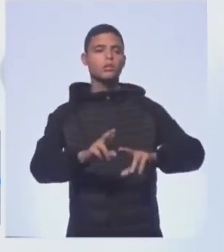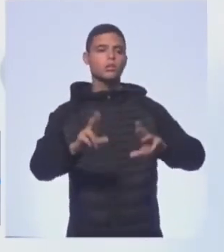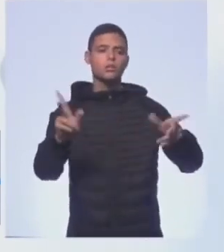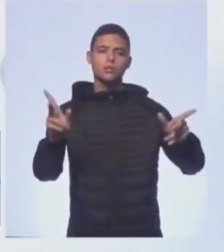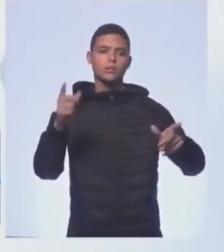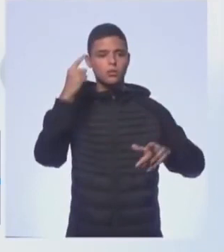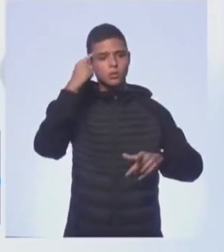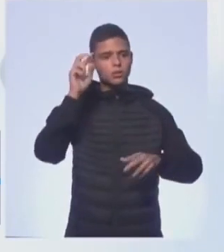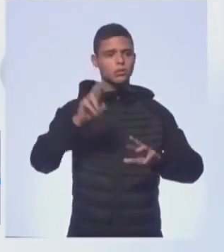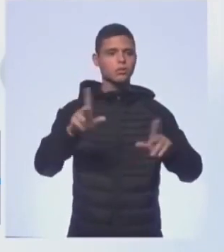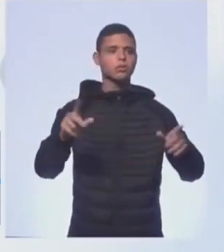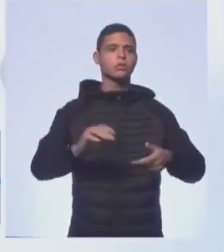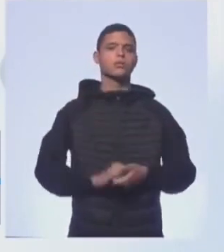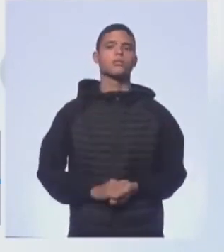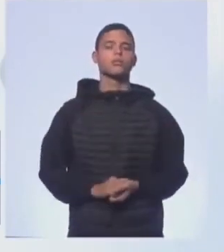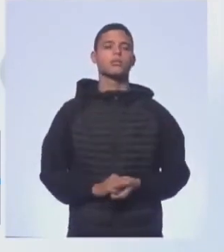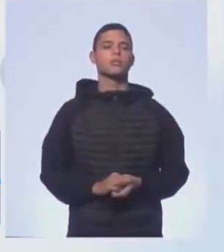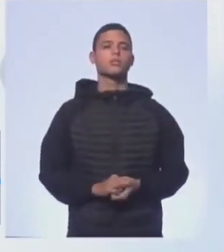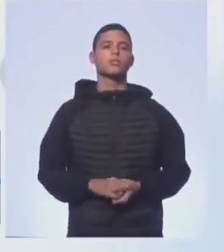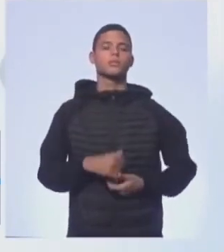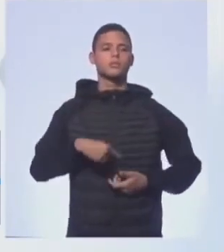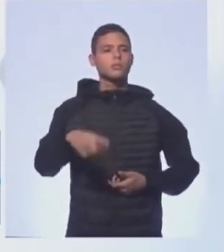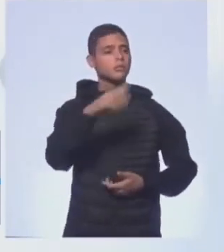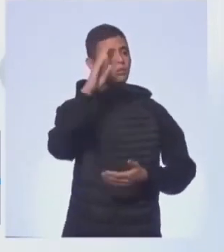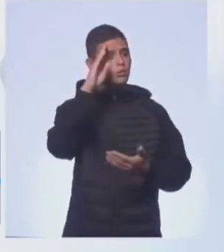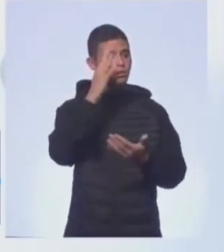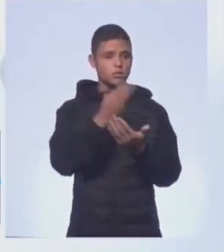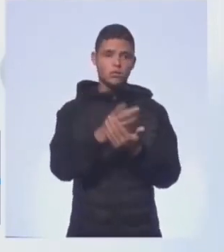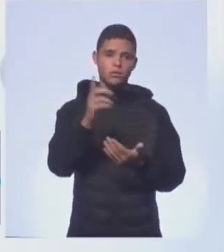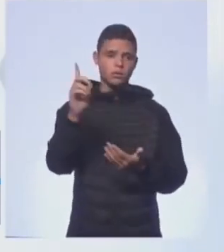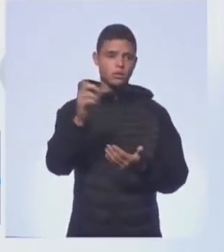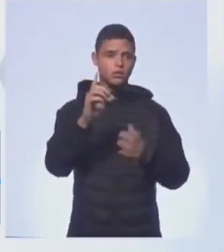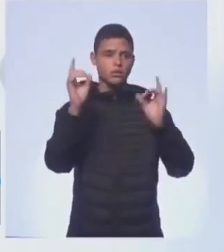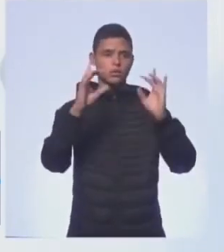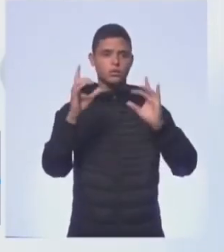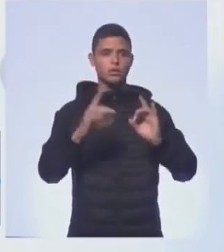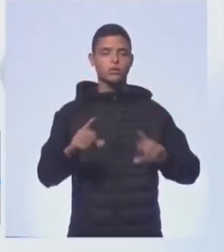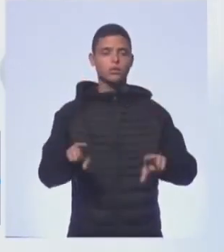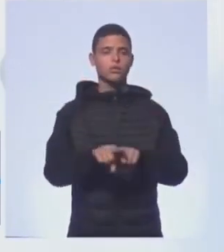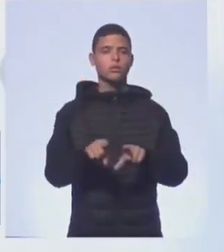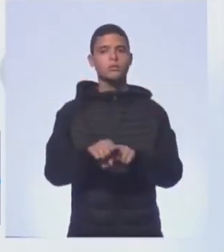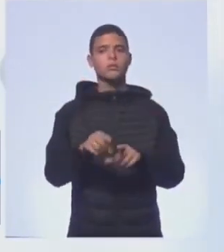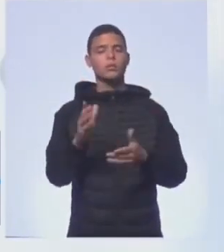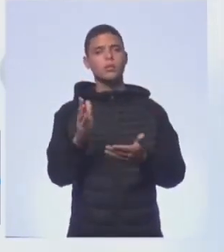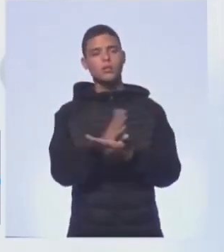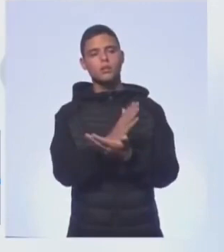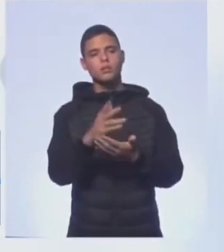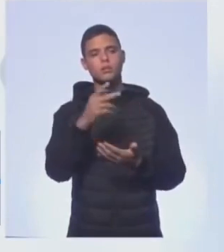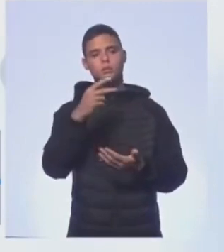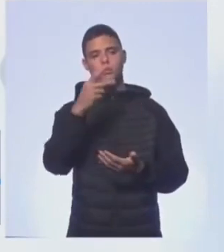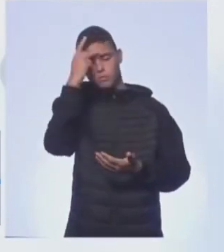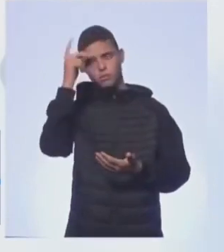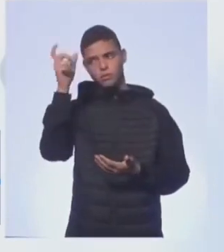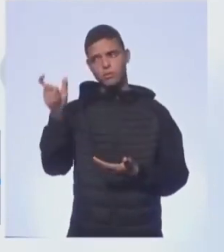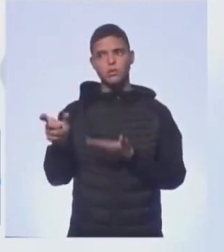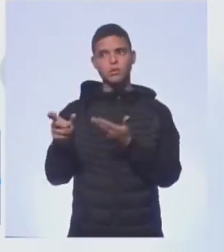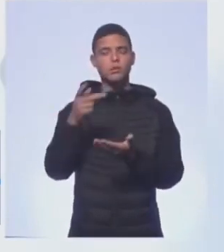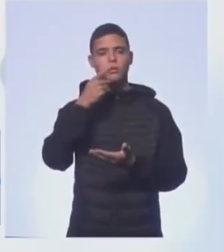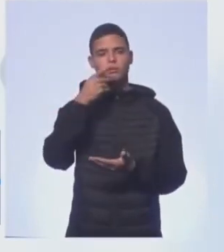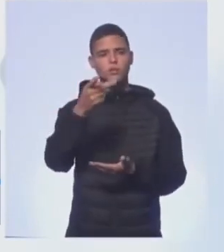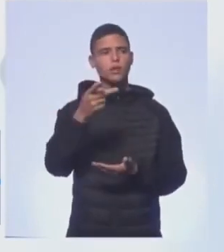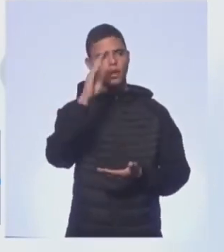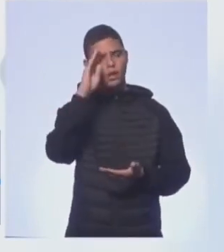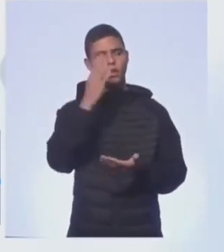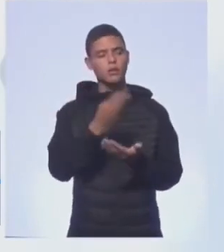outra ideia. Então, se a gente não acredita nos especialistas e ficar... Por exemplo, tem gente que fala, não acredito na ciência, não acredito em especialista,